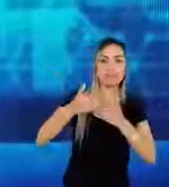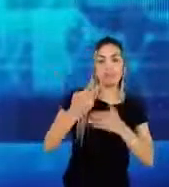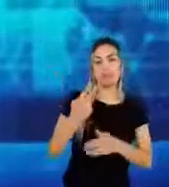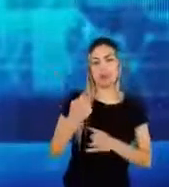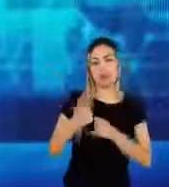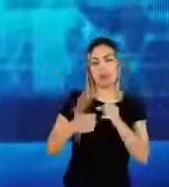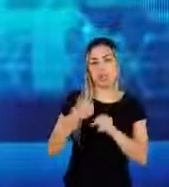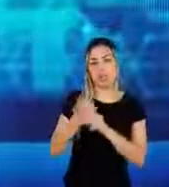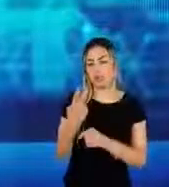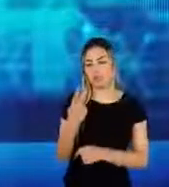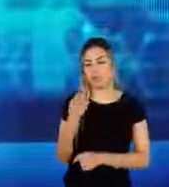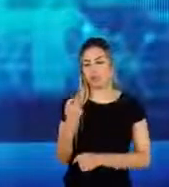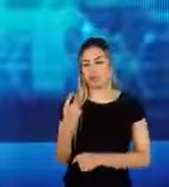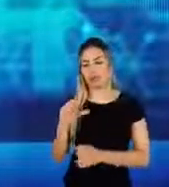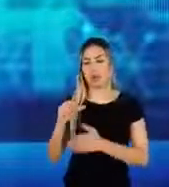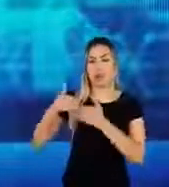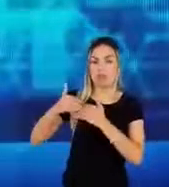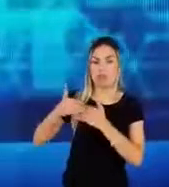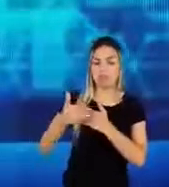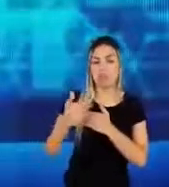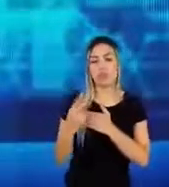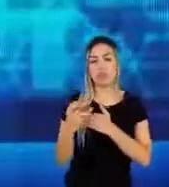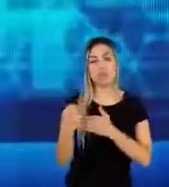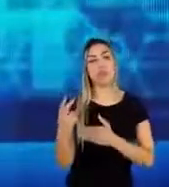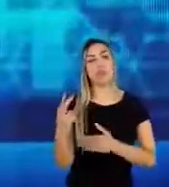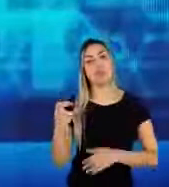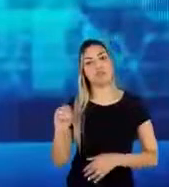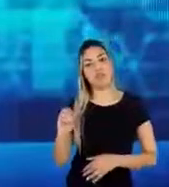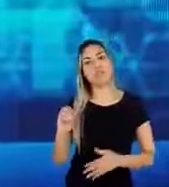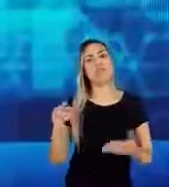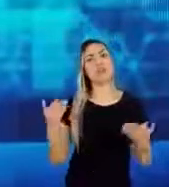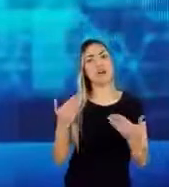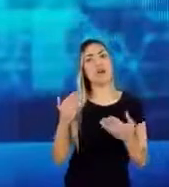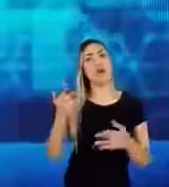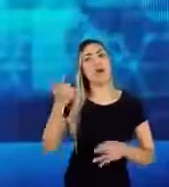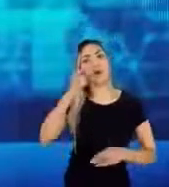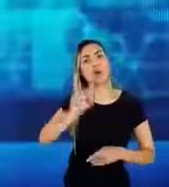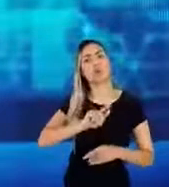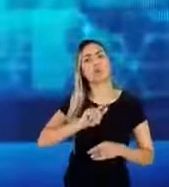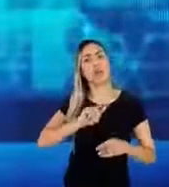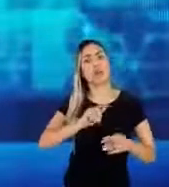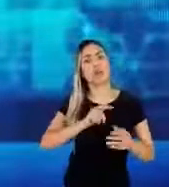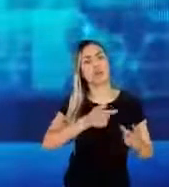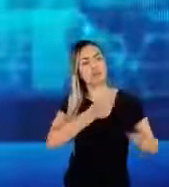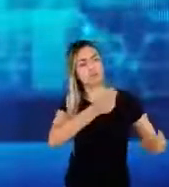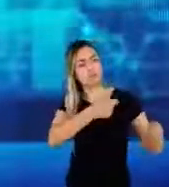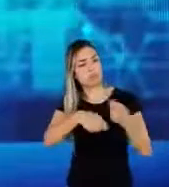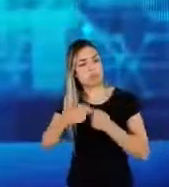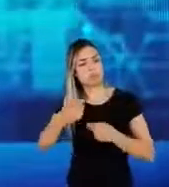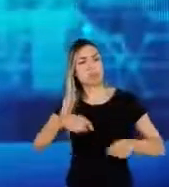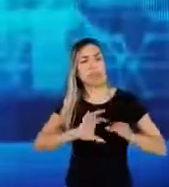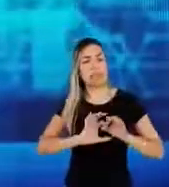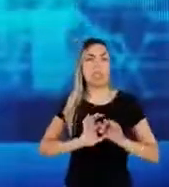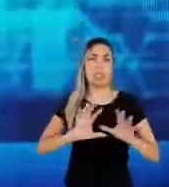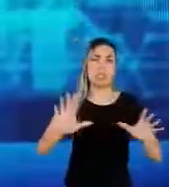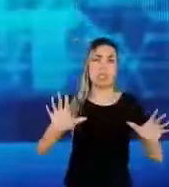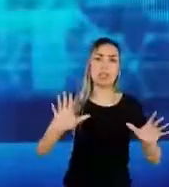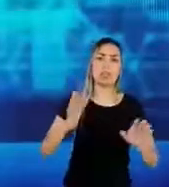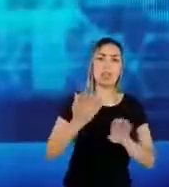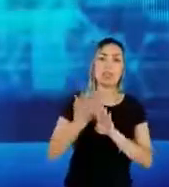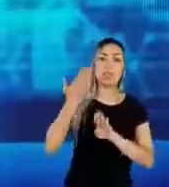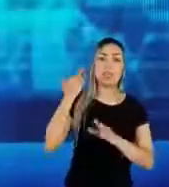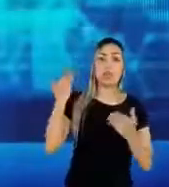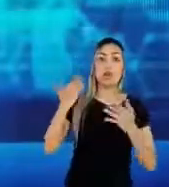o limite de exigência para participar do mercado livre, caindo de 3 mil, que perdurou durante tanto tempo, reduzindo